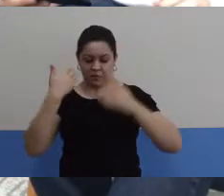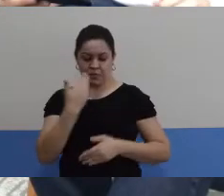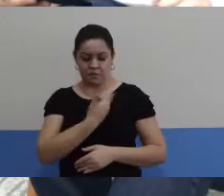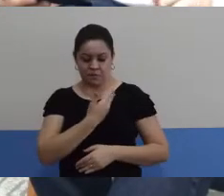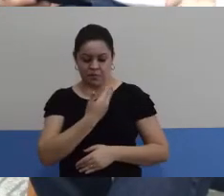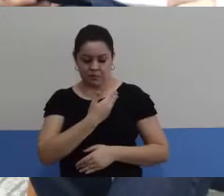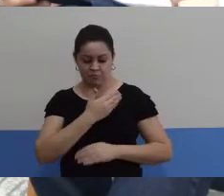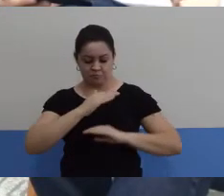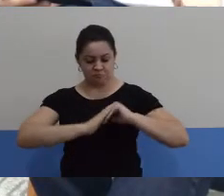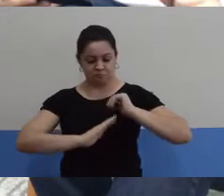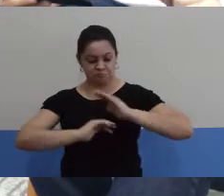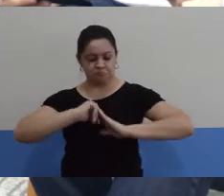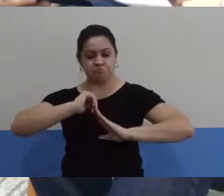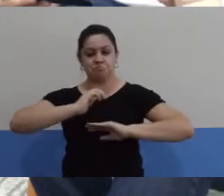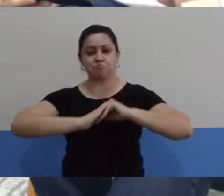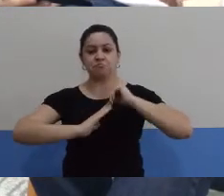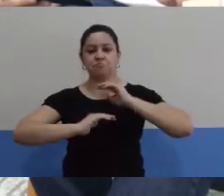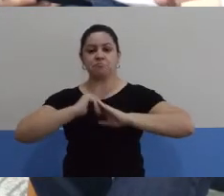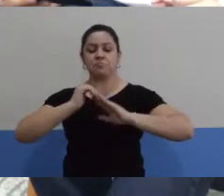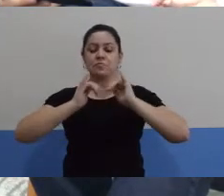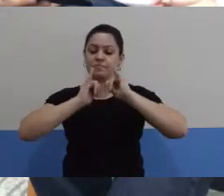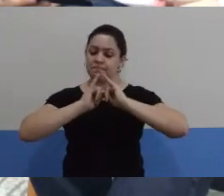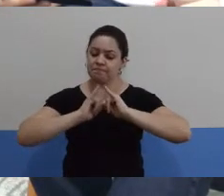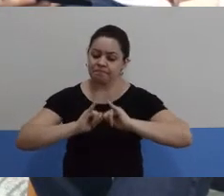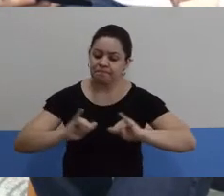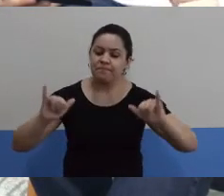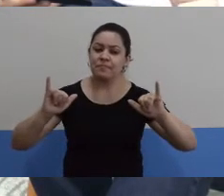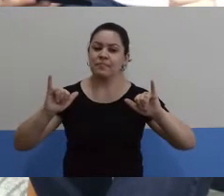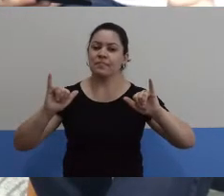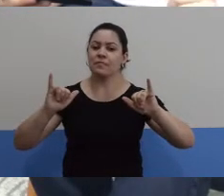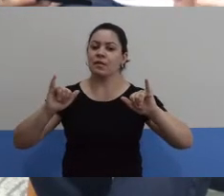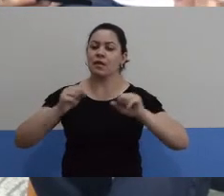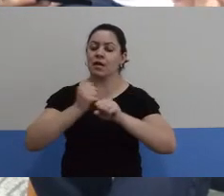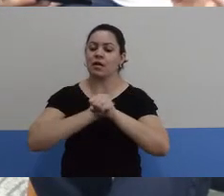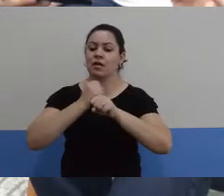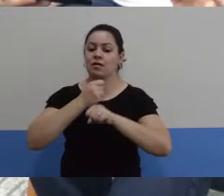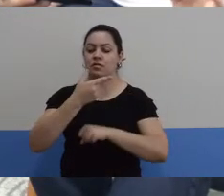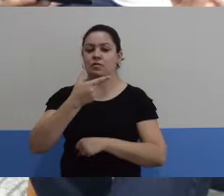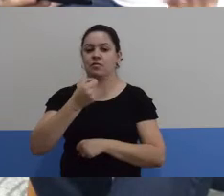Francisco, uma exortação pós-sinodal em